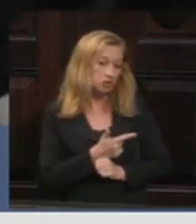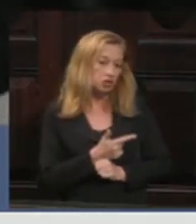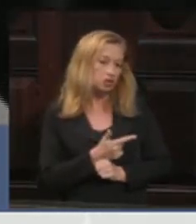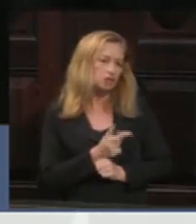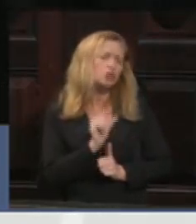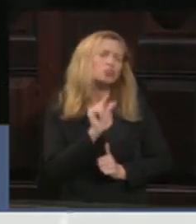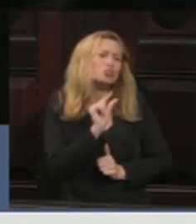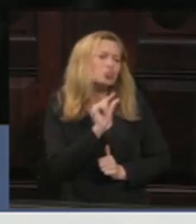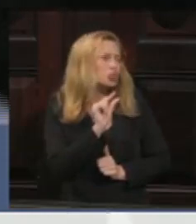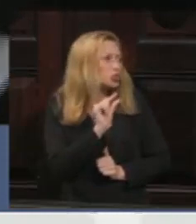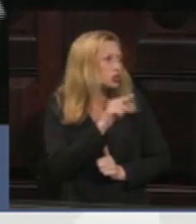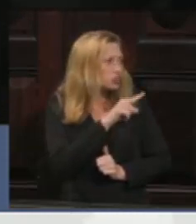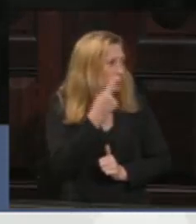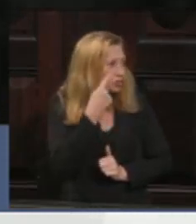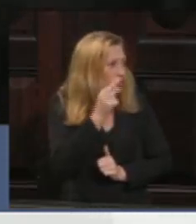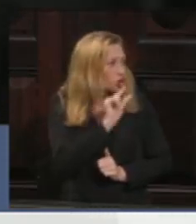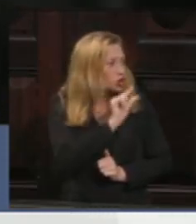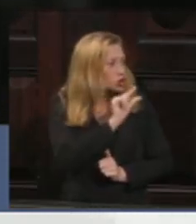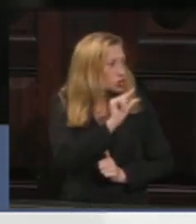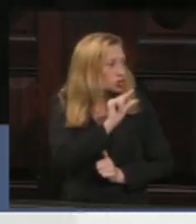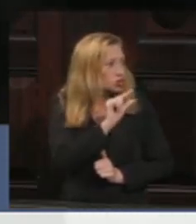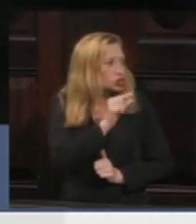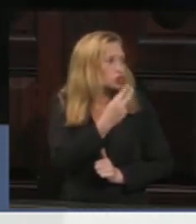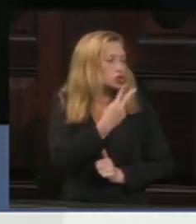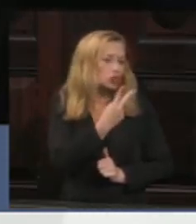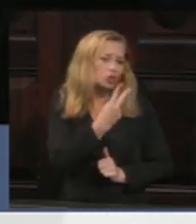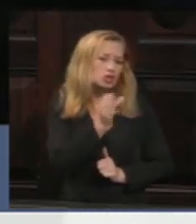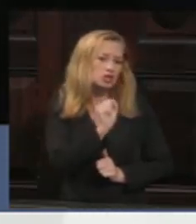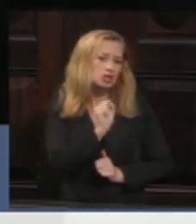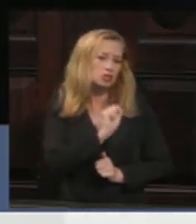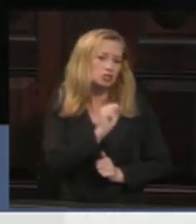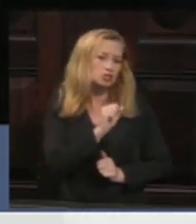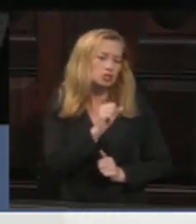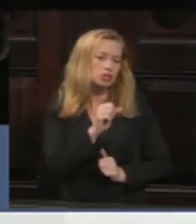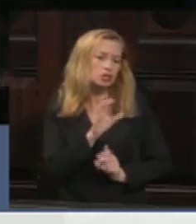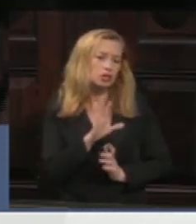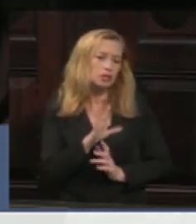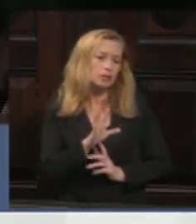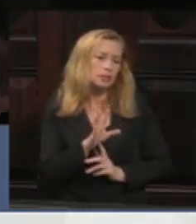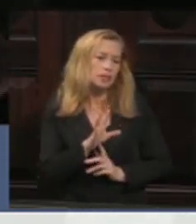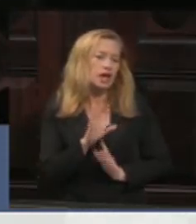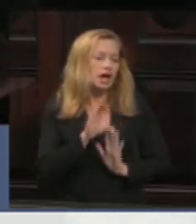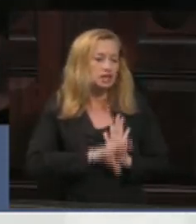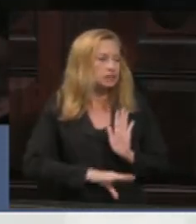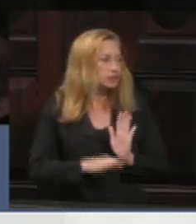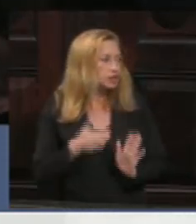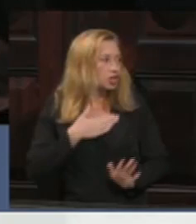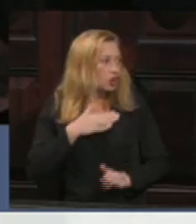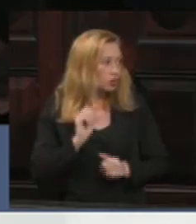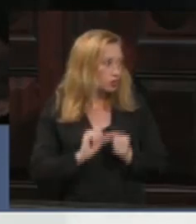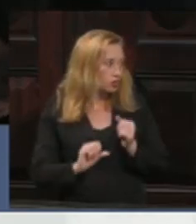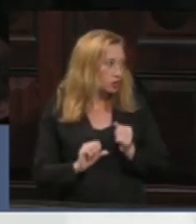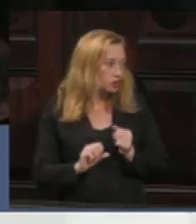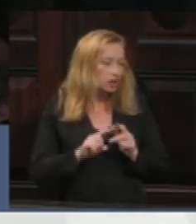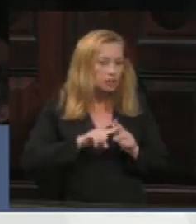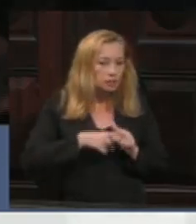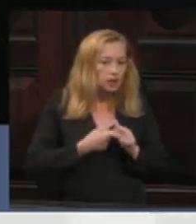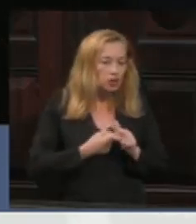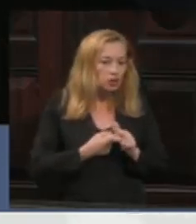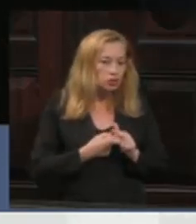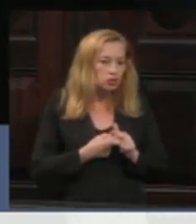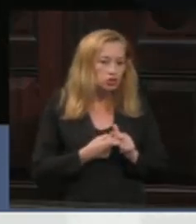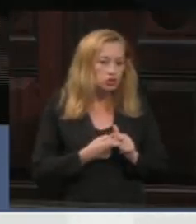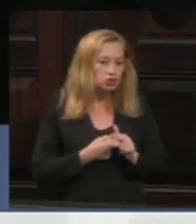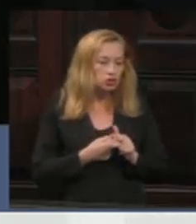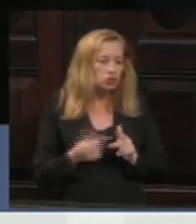presidente, Suspende Vossa Excelência 2 quer fazer minutos. um novo projeto. Não é isso. As emendas que eu fiz Tem mais eram para dúvida? corrigir o